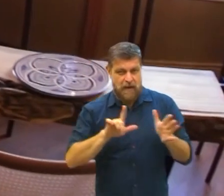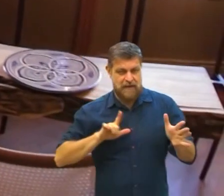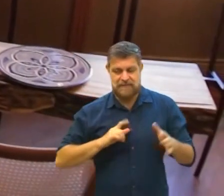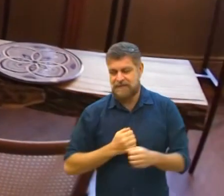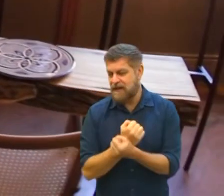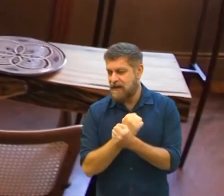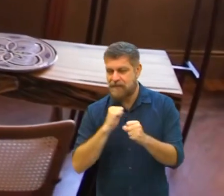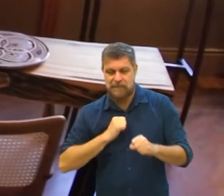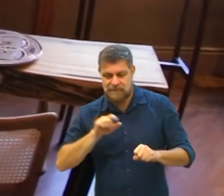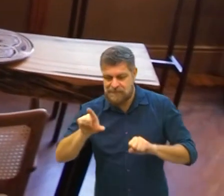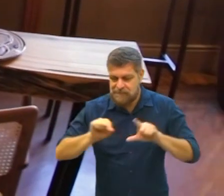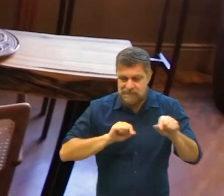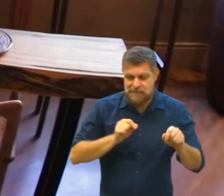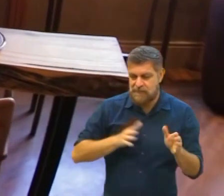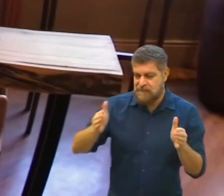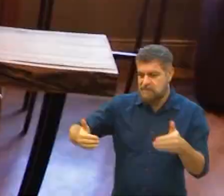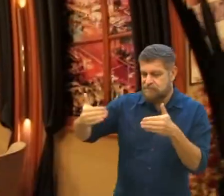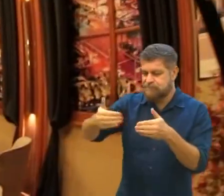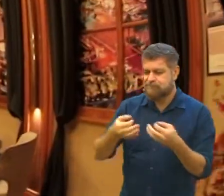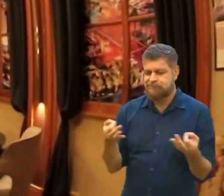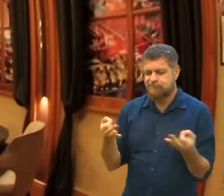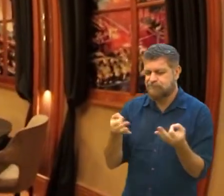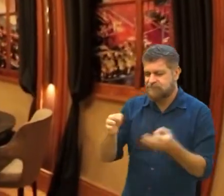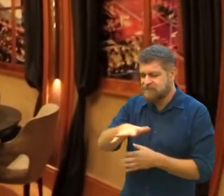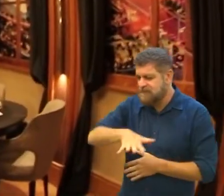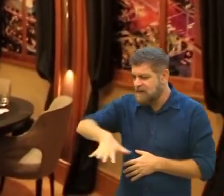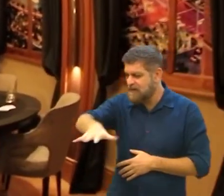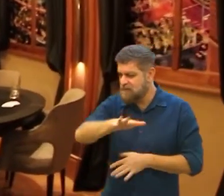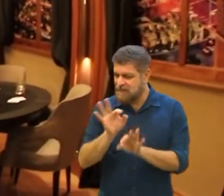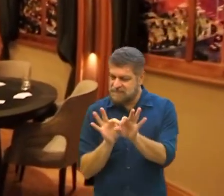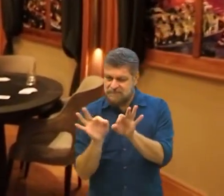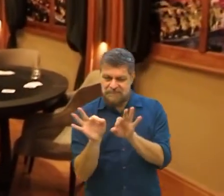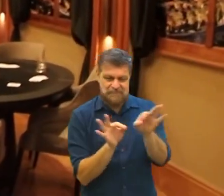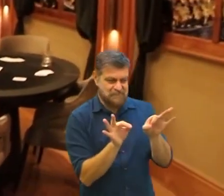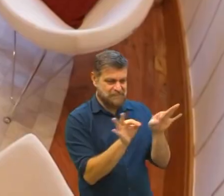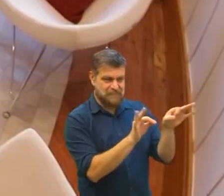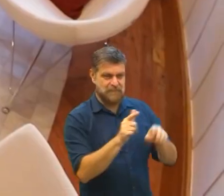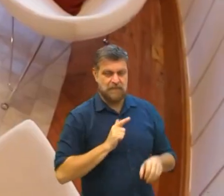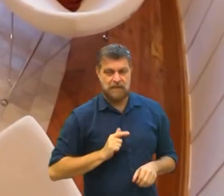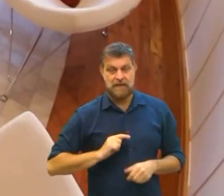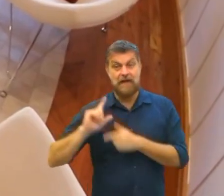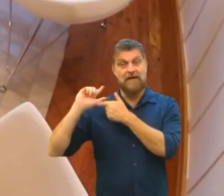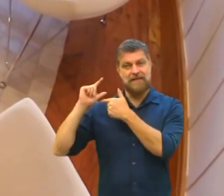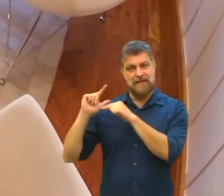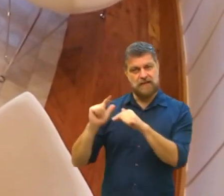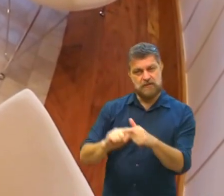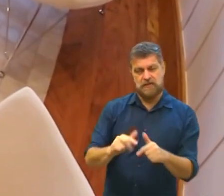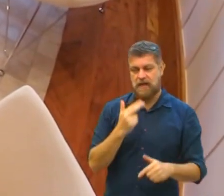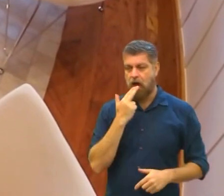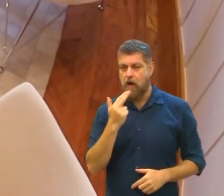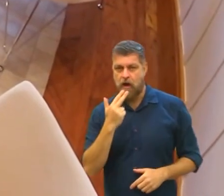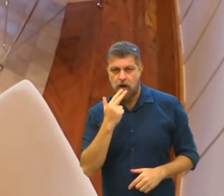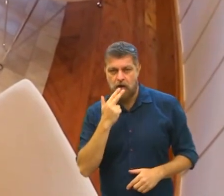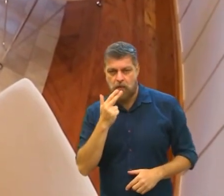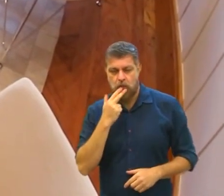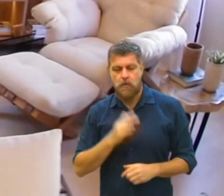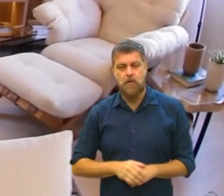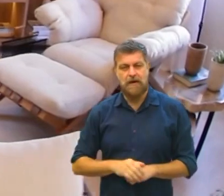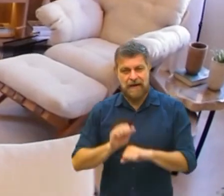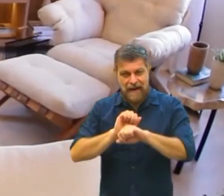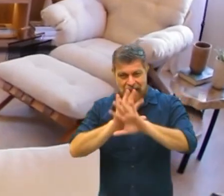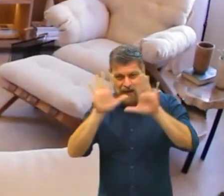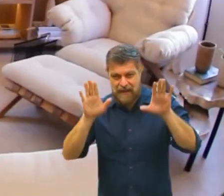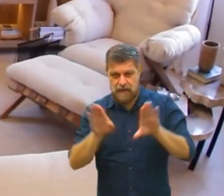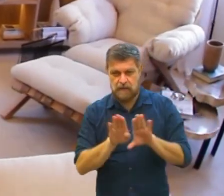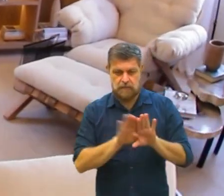simplesmente impossível escolher o preferido entre os ambientes que foram montados ali. Há os mais clássicos, em cores claras, há